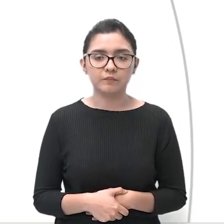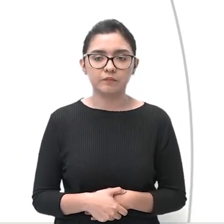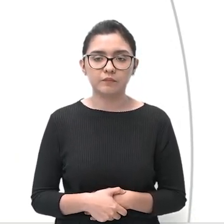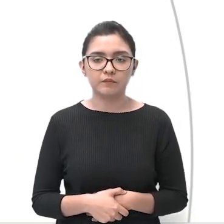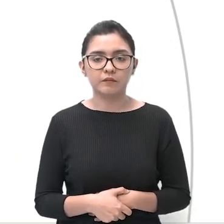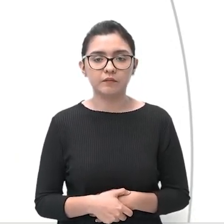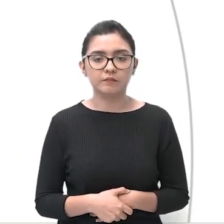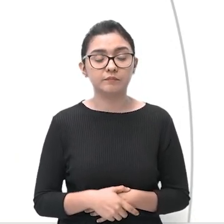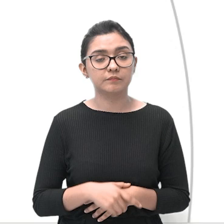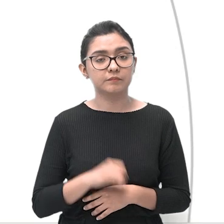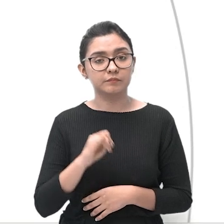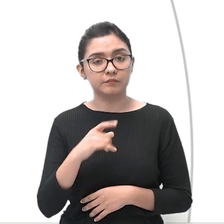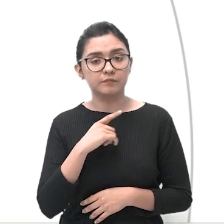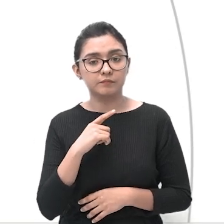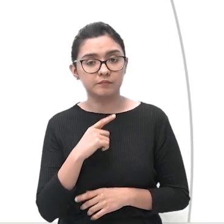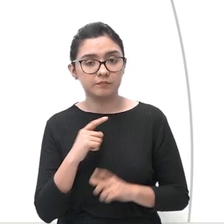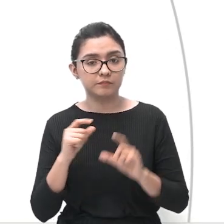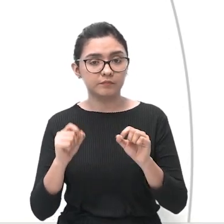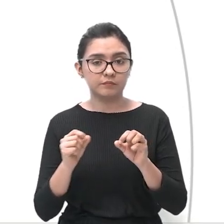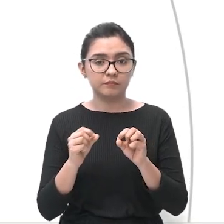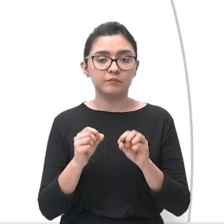o recurso aqui